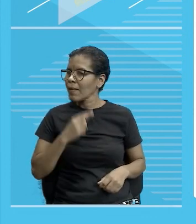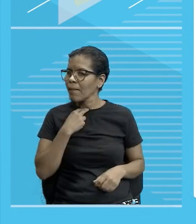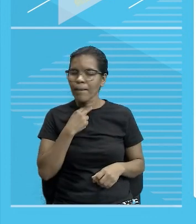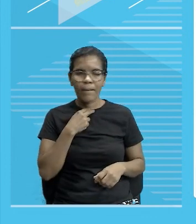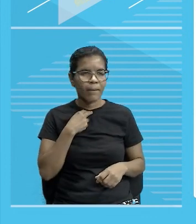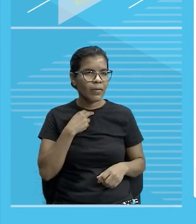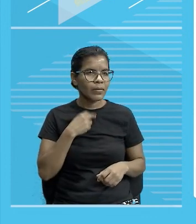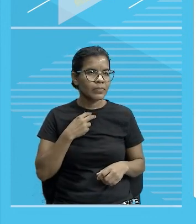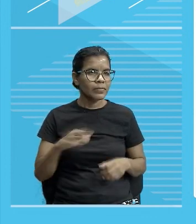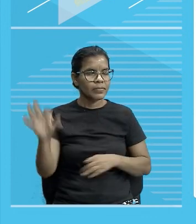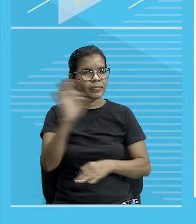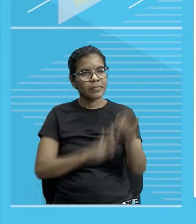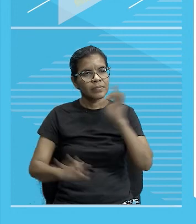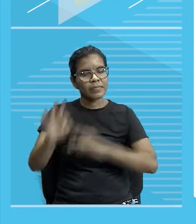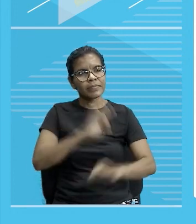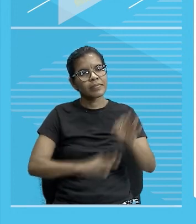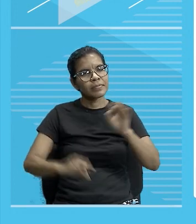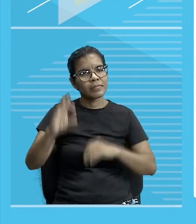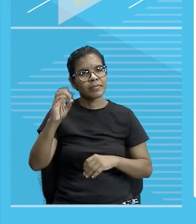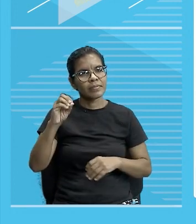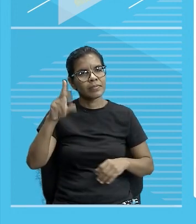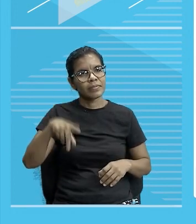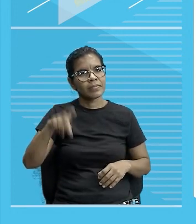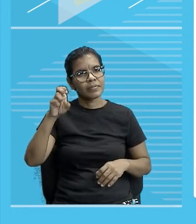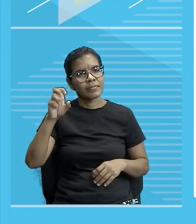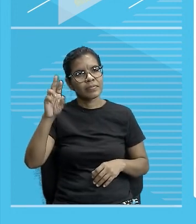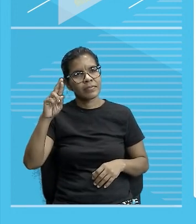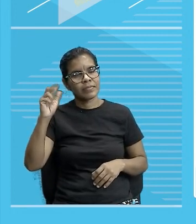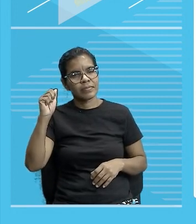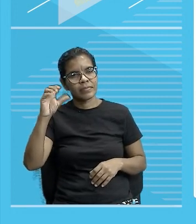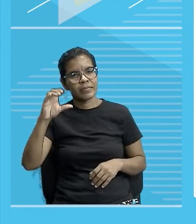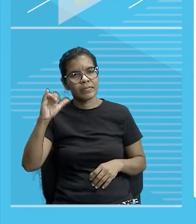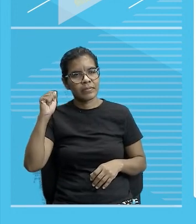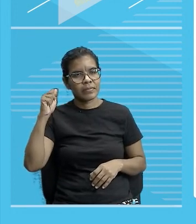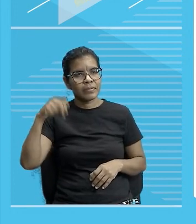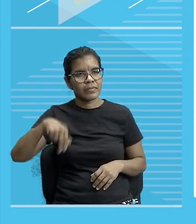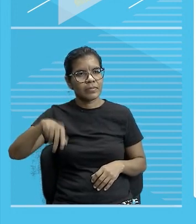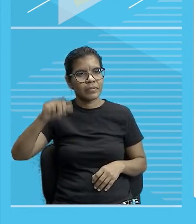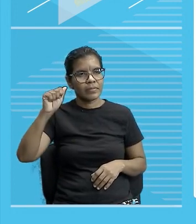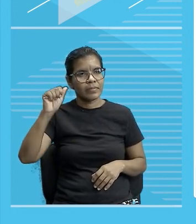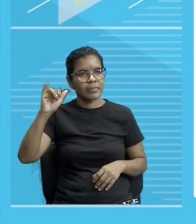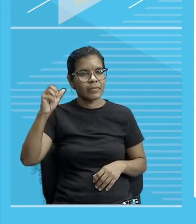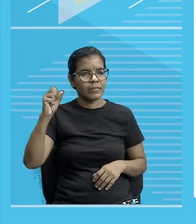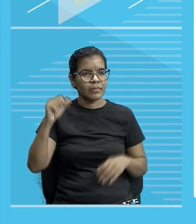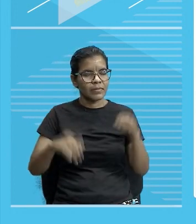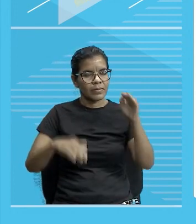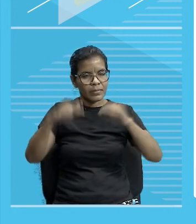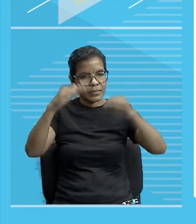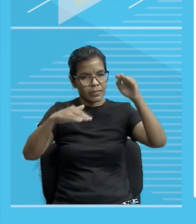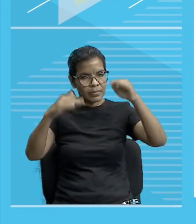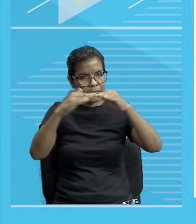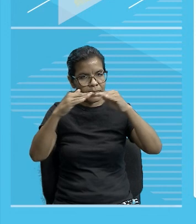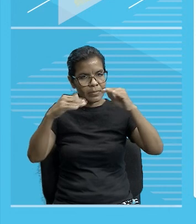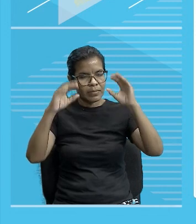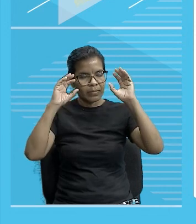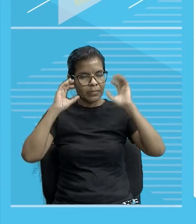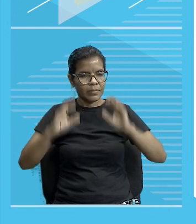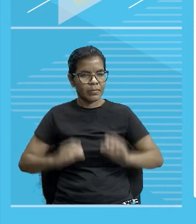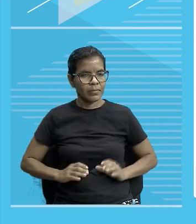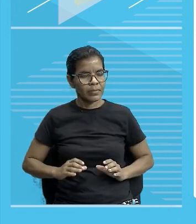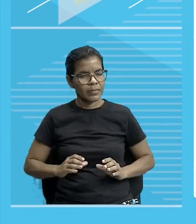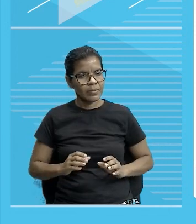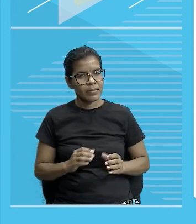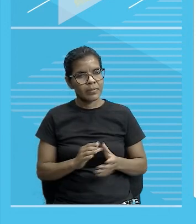os planos operacionais quando envolve para equilibrar o comportamento das